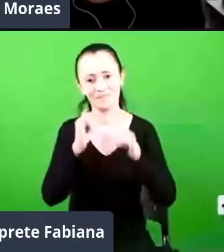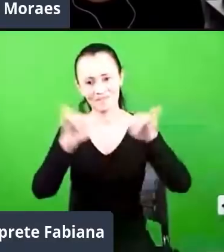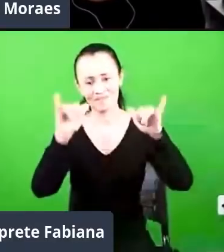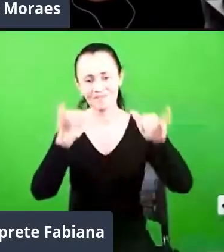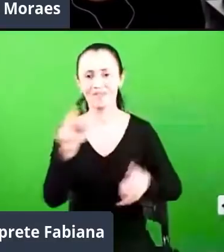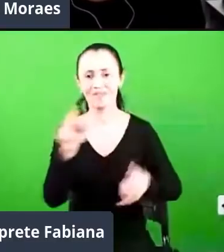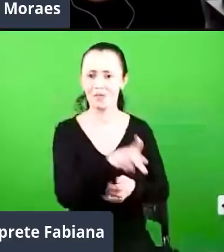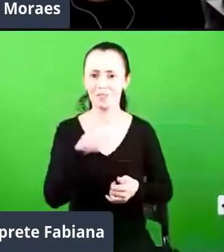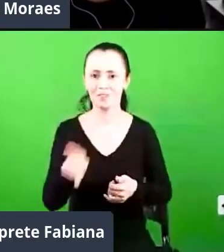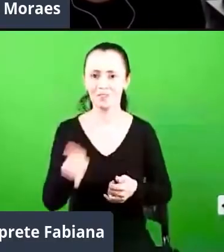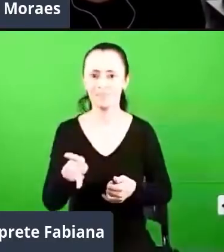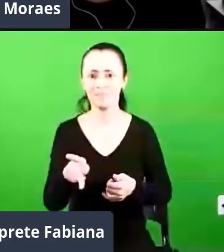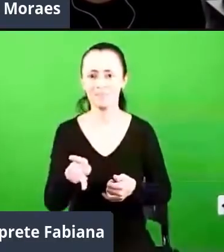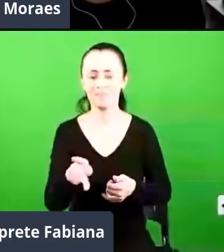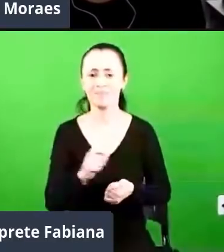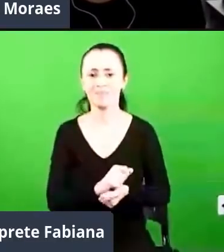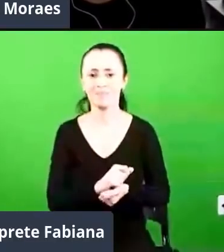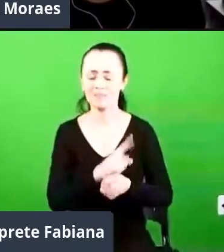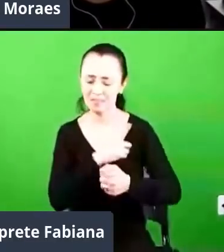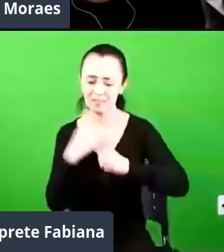linha de frente realmente desse trabalho de ensino